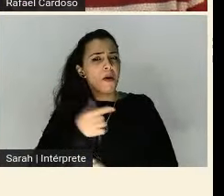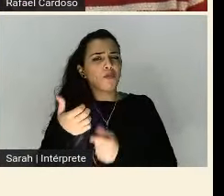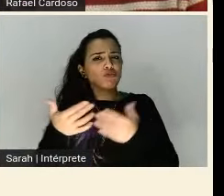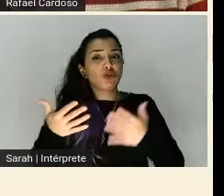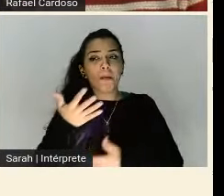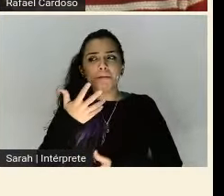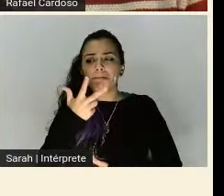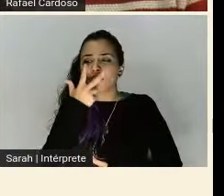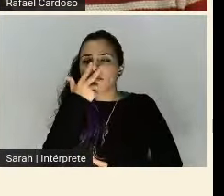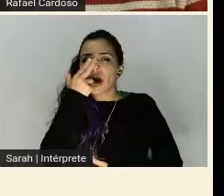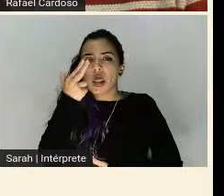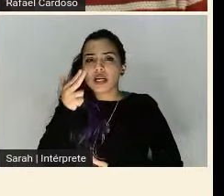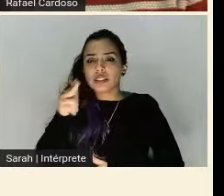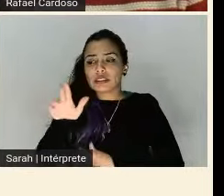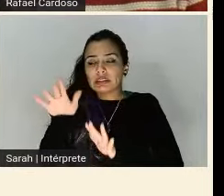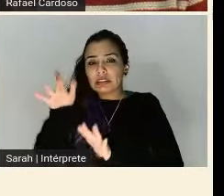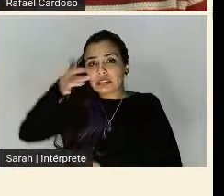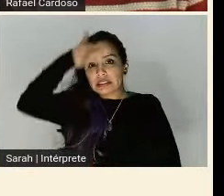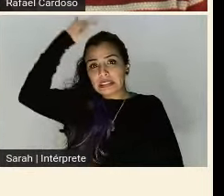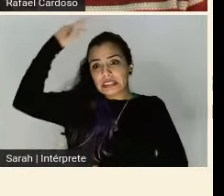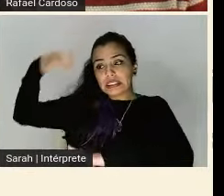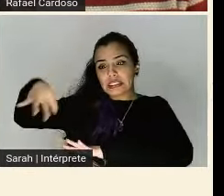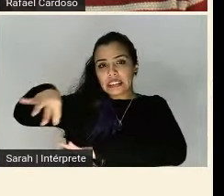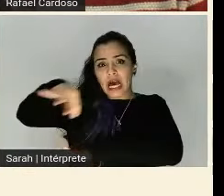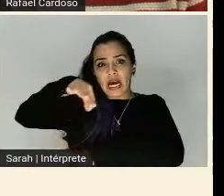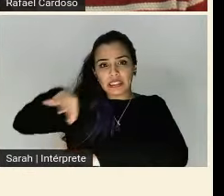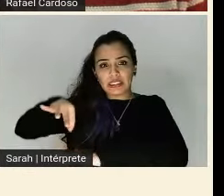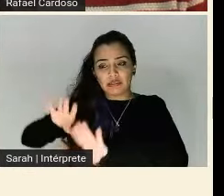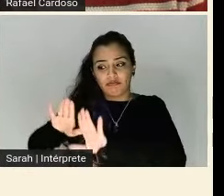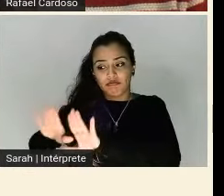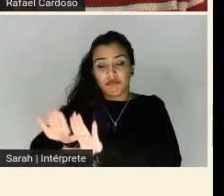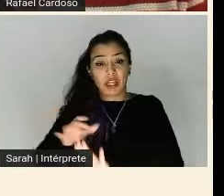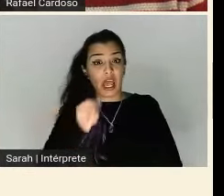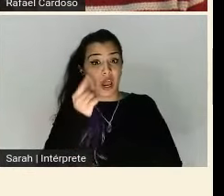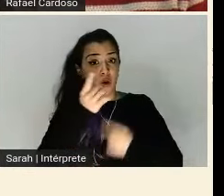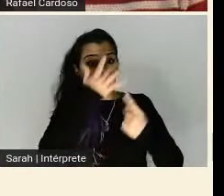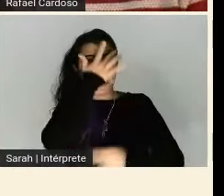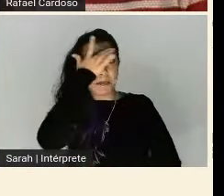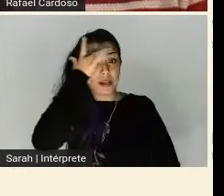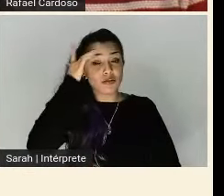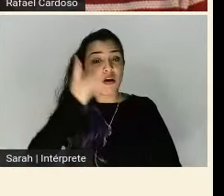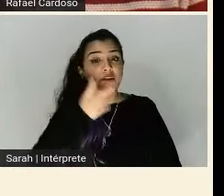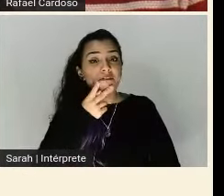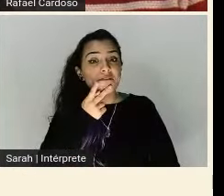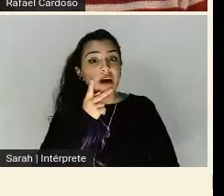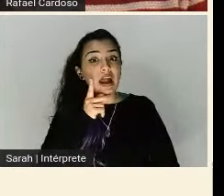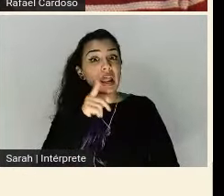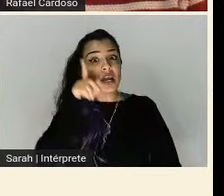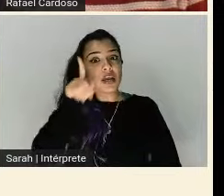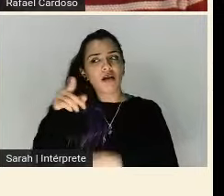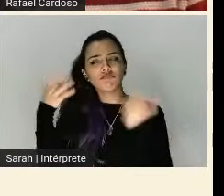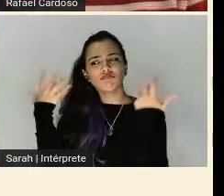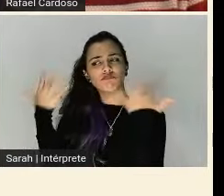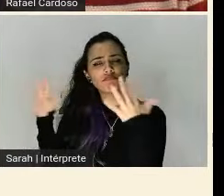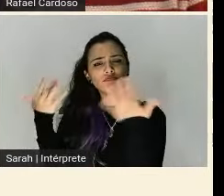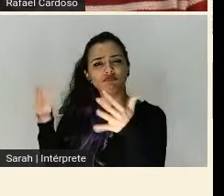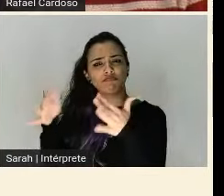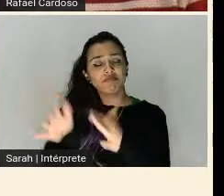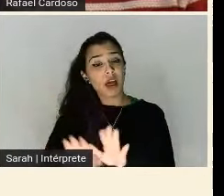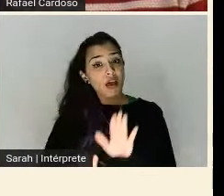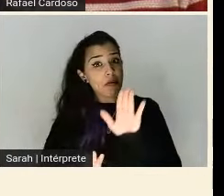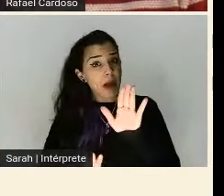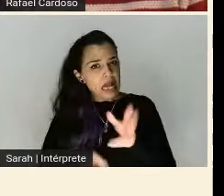sagrada. Para alguns, a semana não se debate, se celebra. O curioso é que nem sempre foi